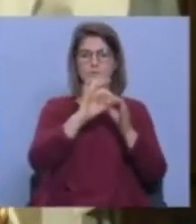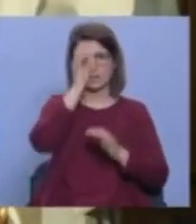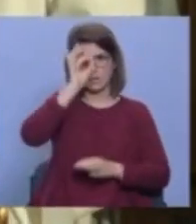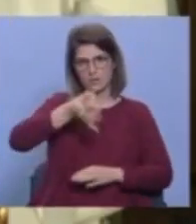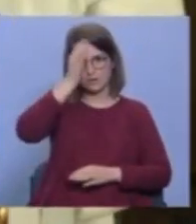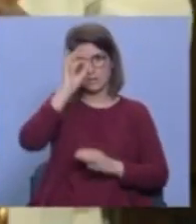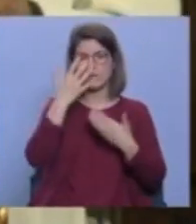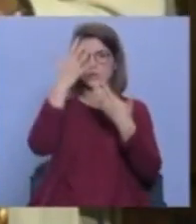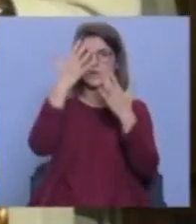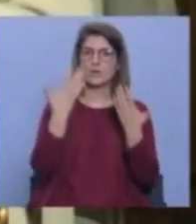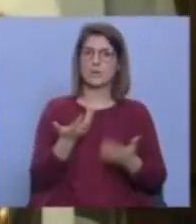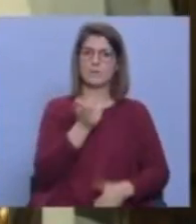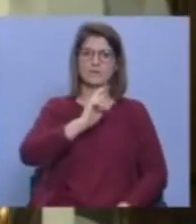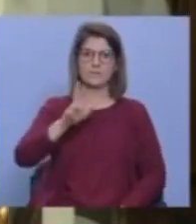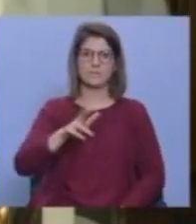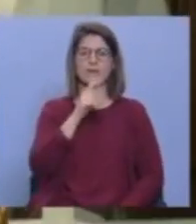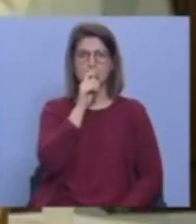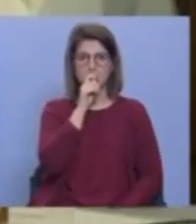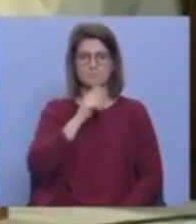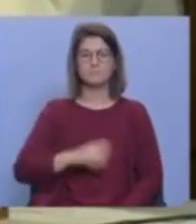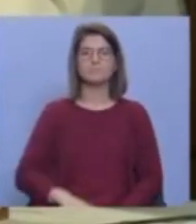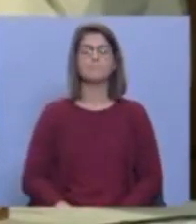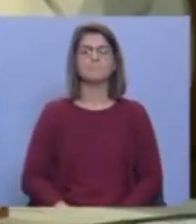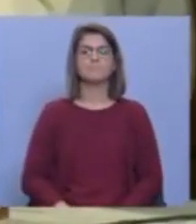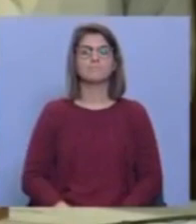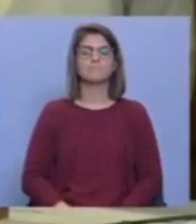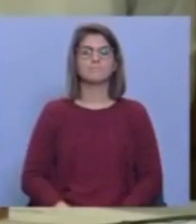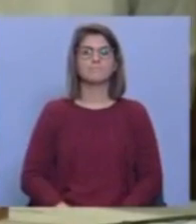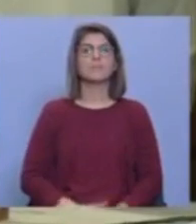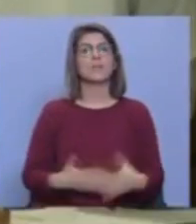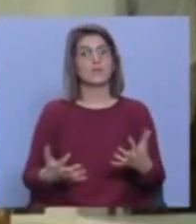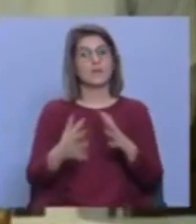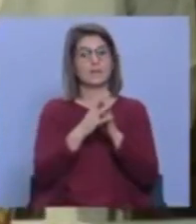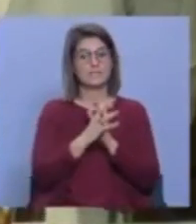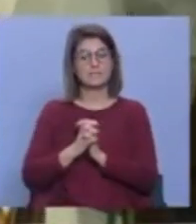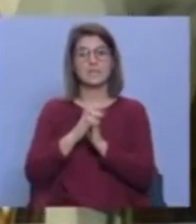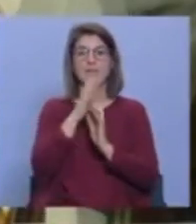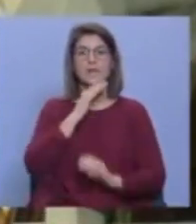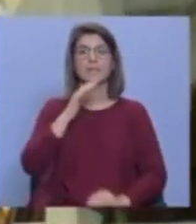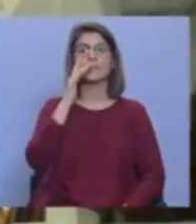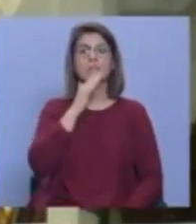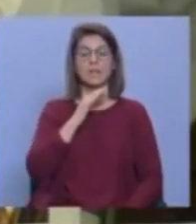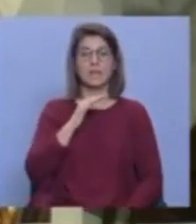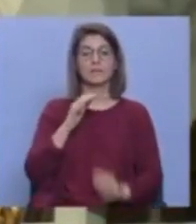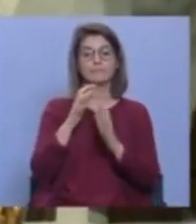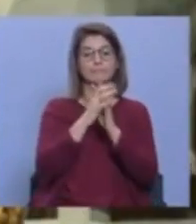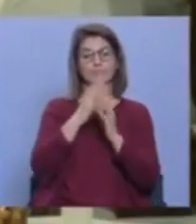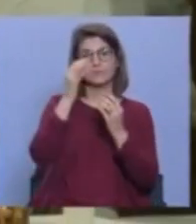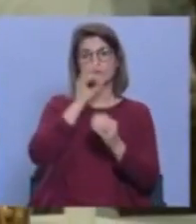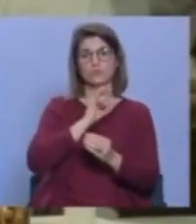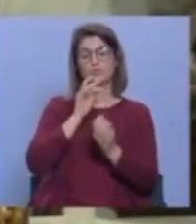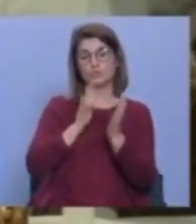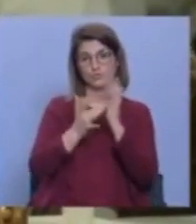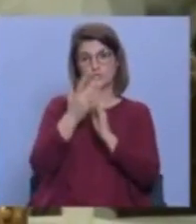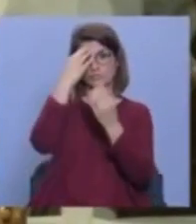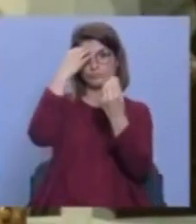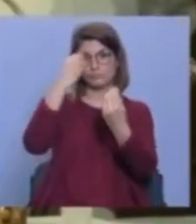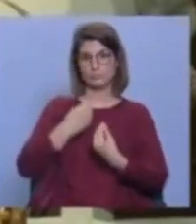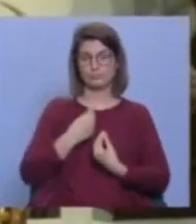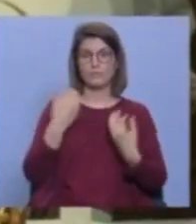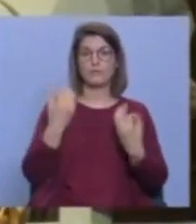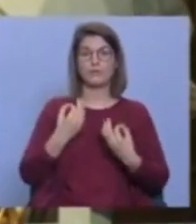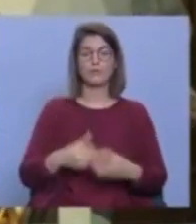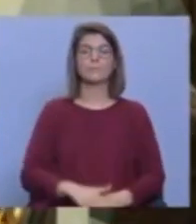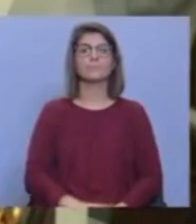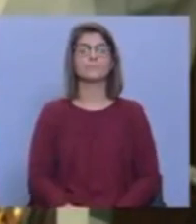toda a glória, agora e para sempre. Amém. Ousamos rezar cantando a oração que Jesus nos ensinou.